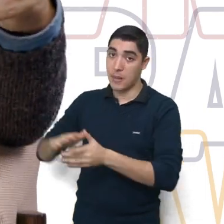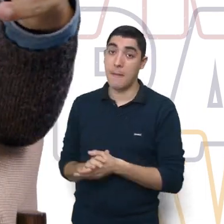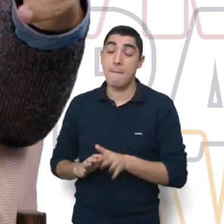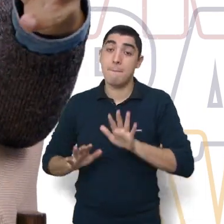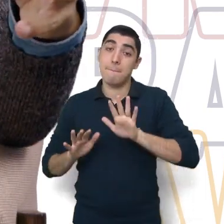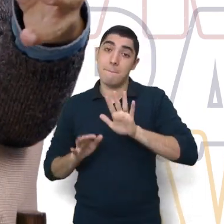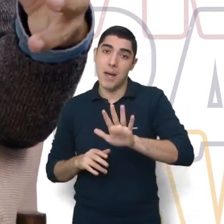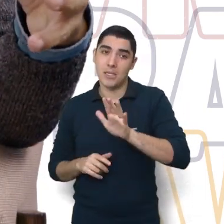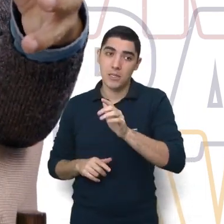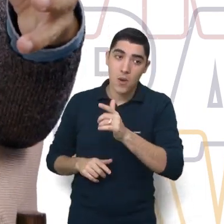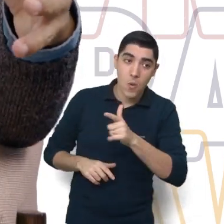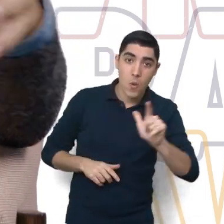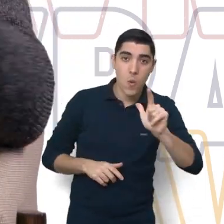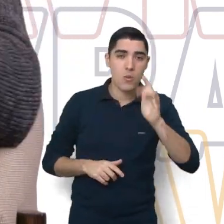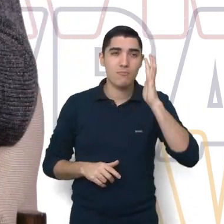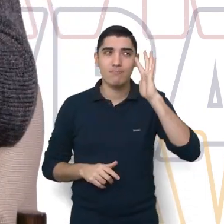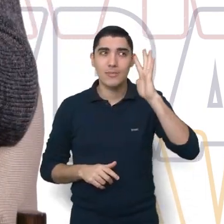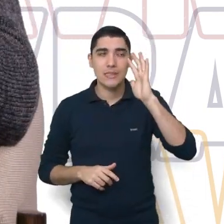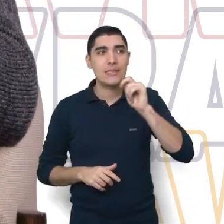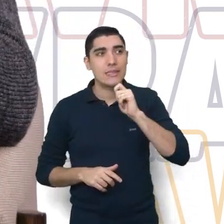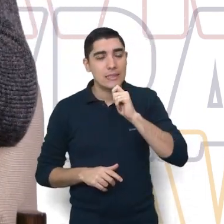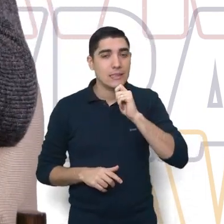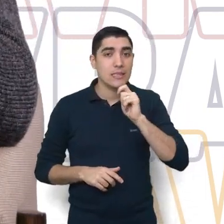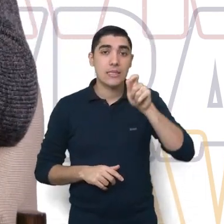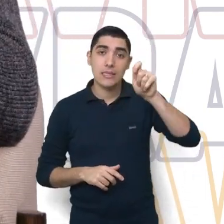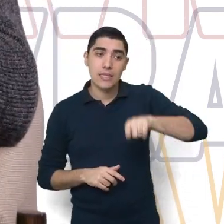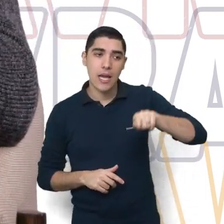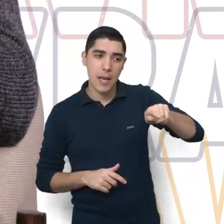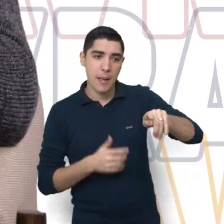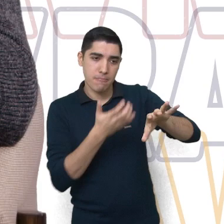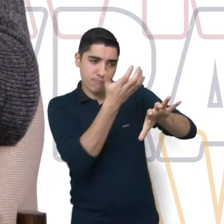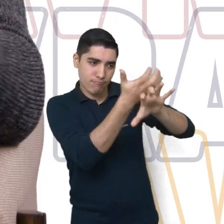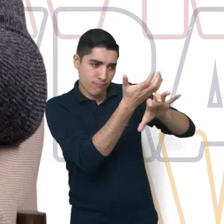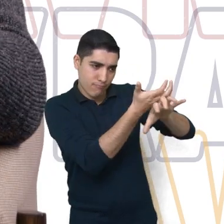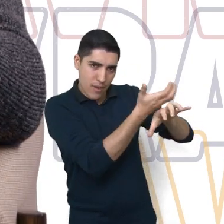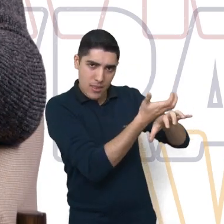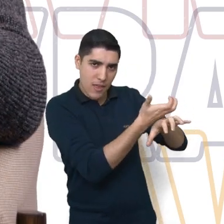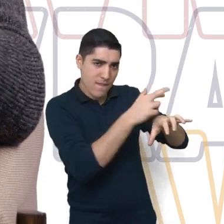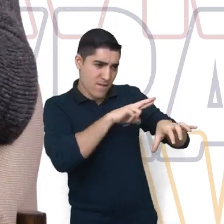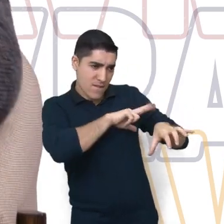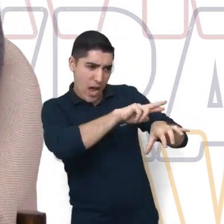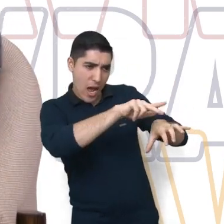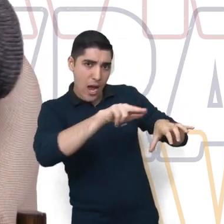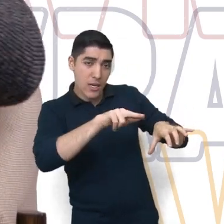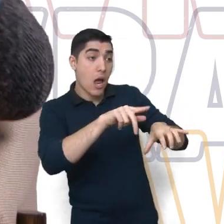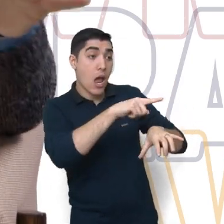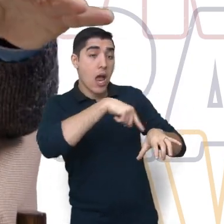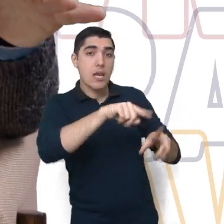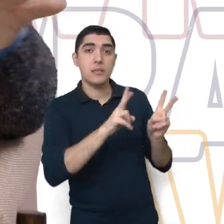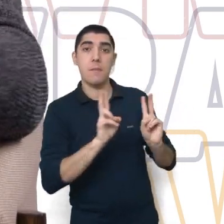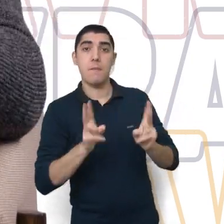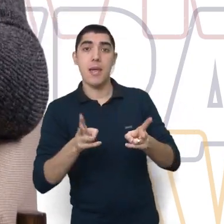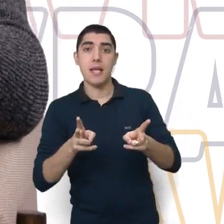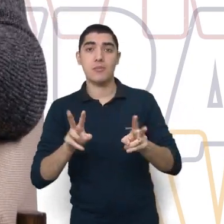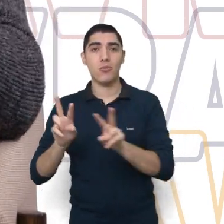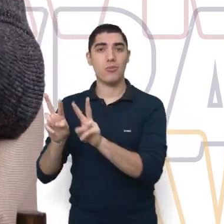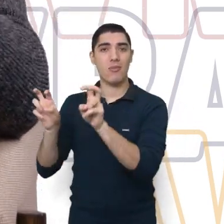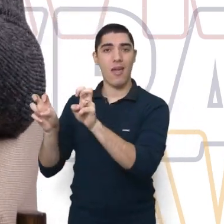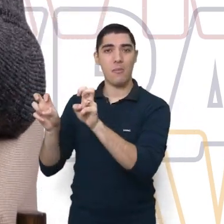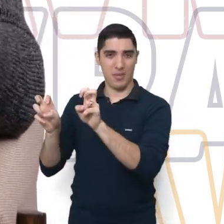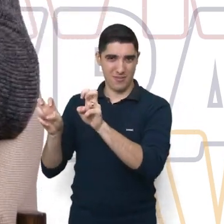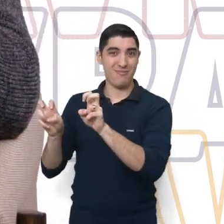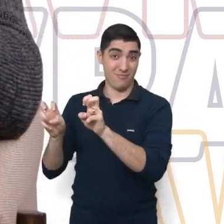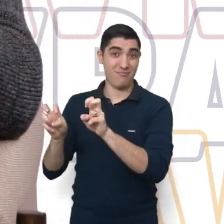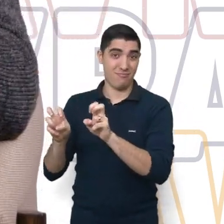de disciplinas que vão trabalhar é o mesmo tema dentro dessas disciplinas Então vamos falar